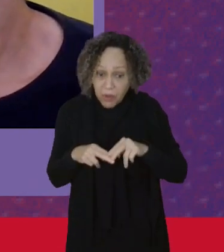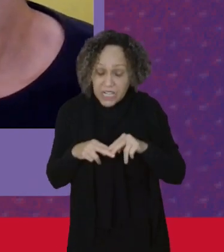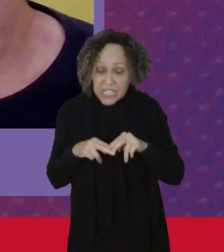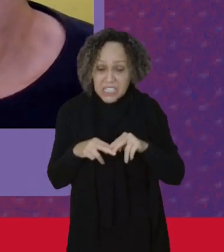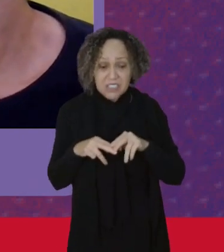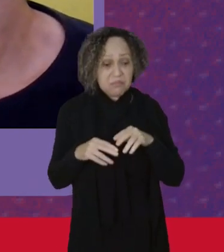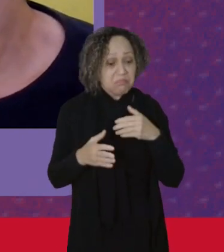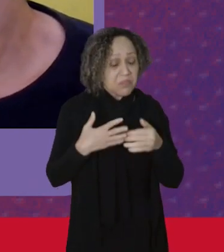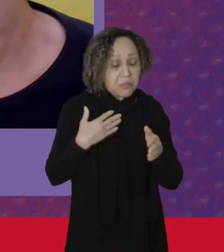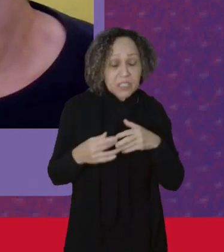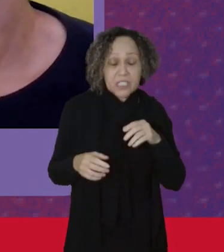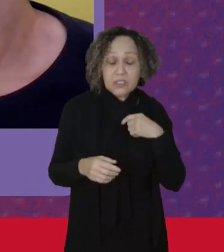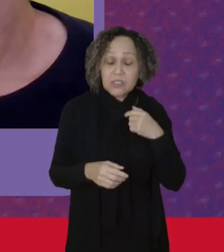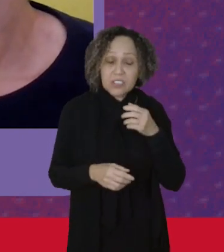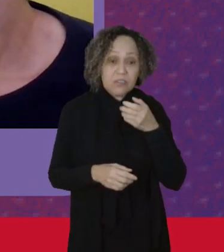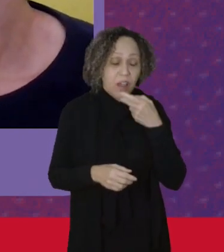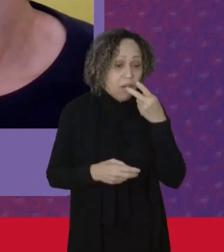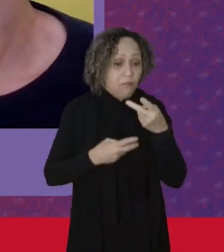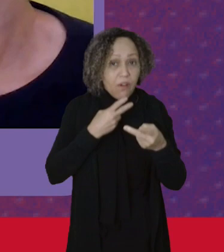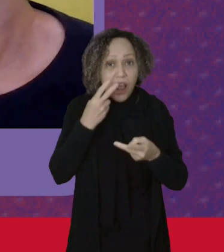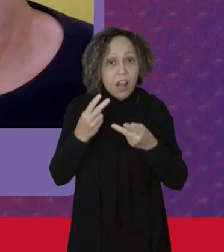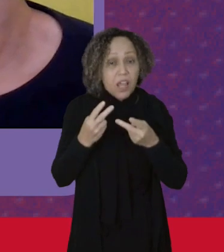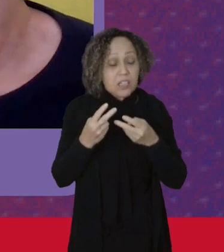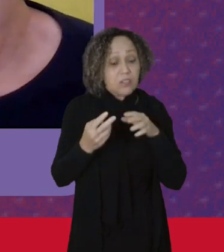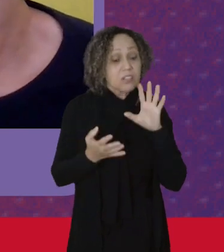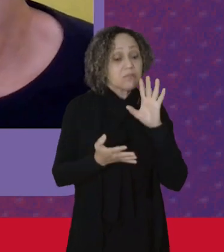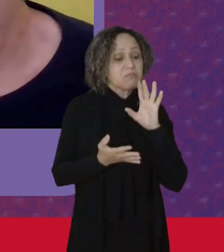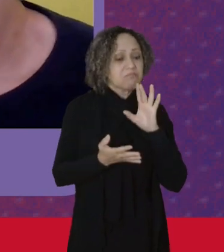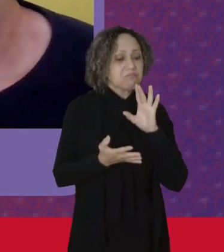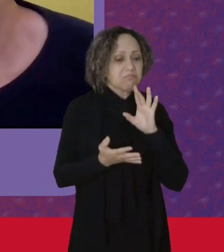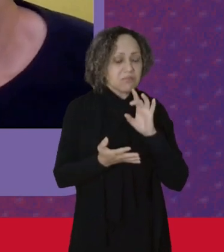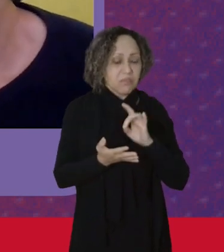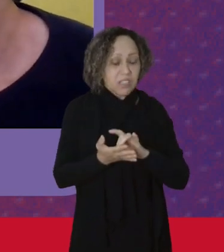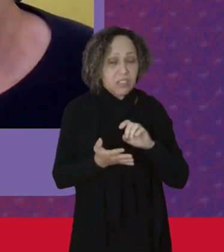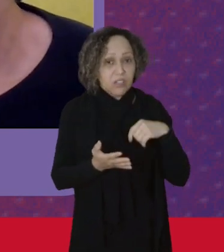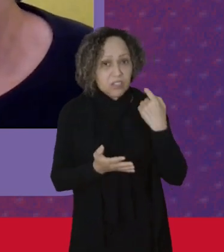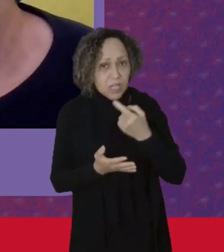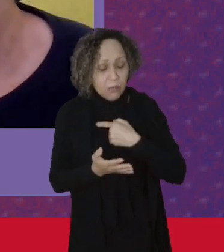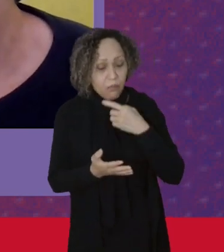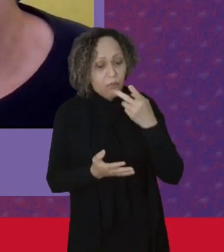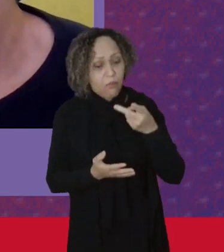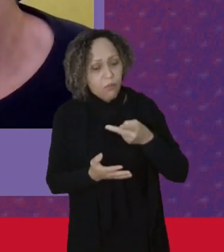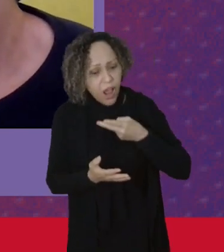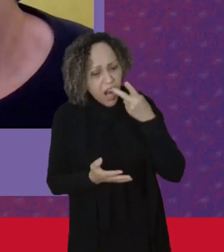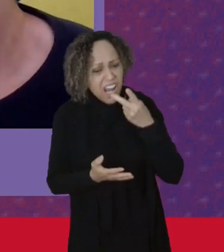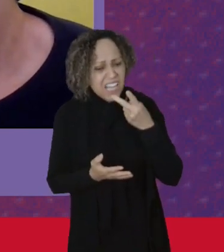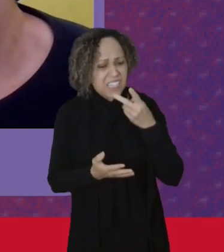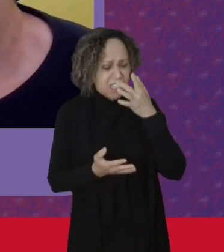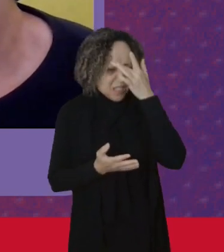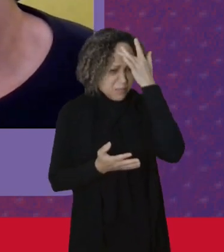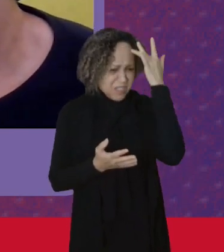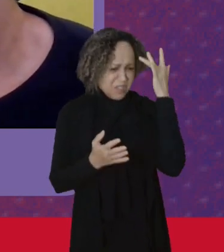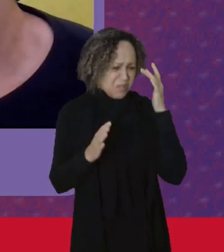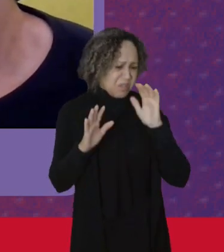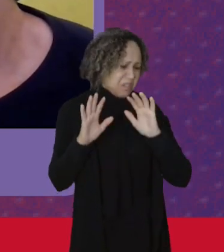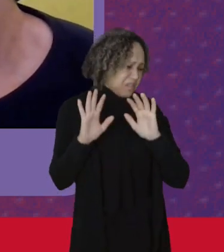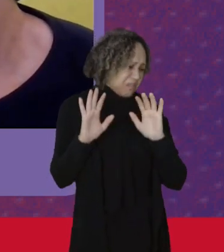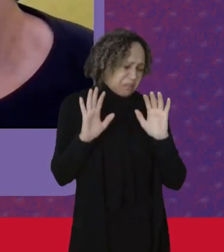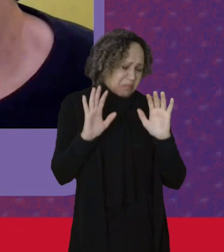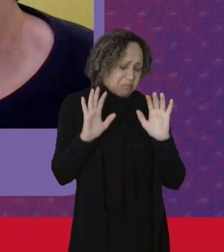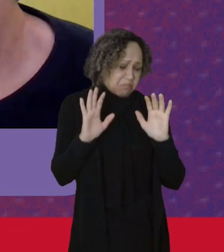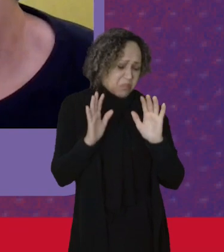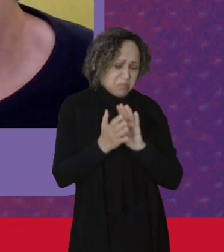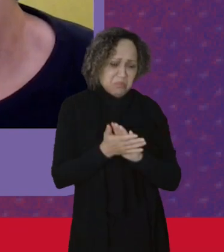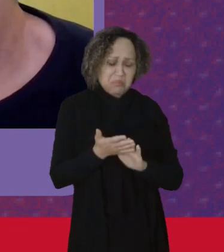a gente vai falar ali, só o fato da gente estar falando já é uma coisa que incomoda, porque a gente está se colocando como